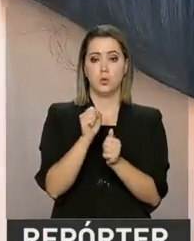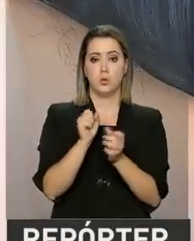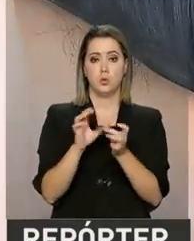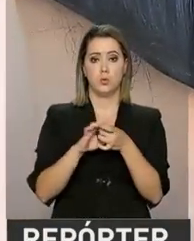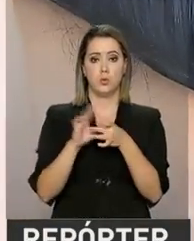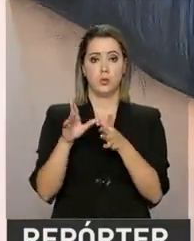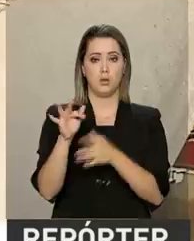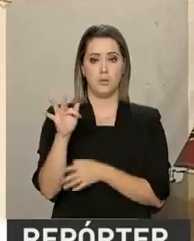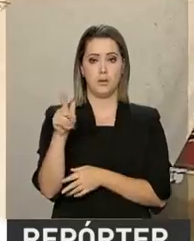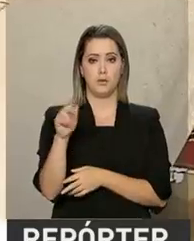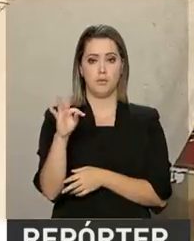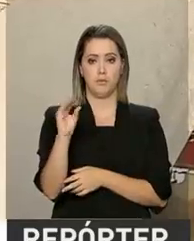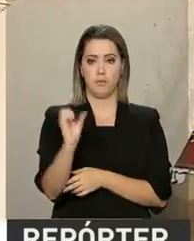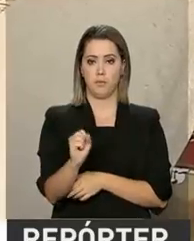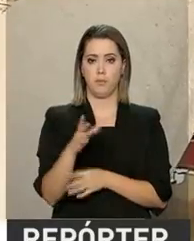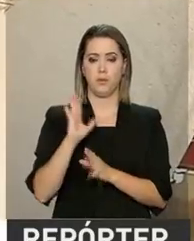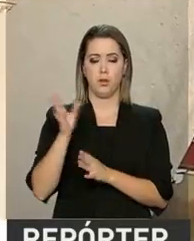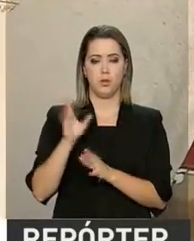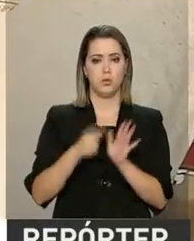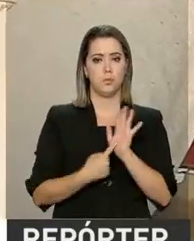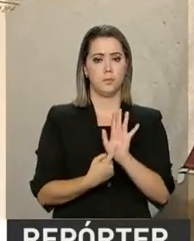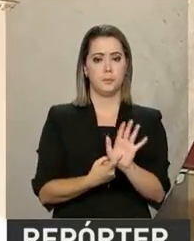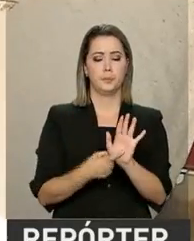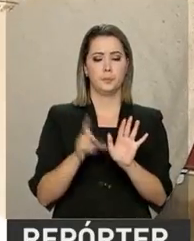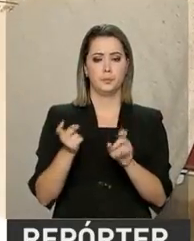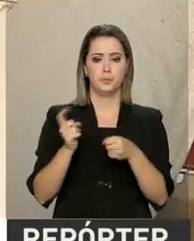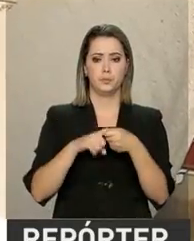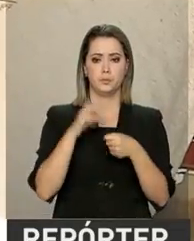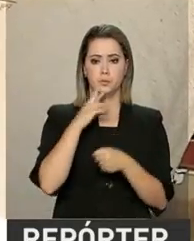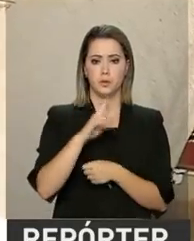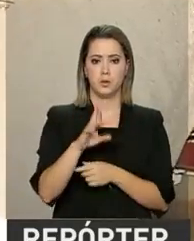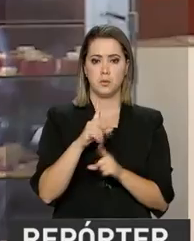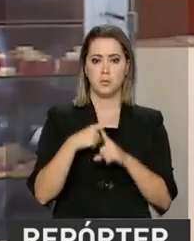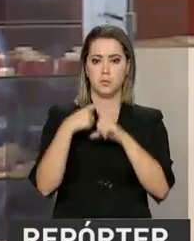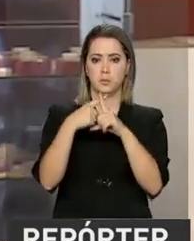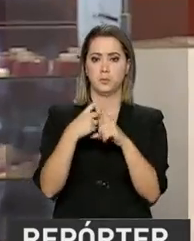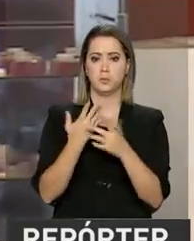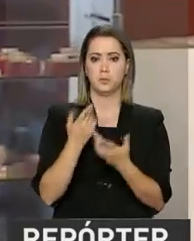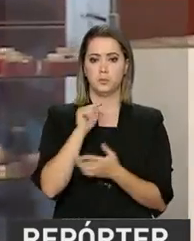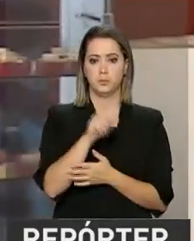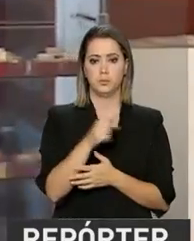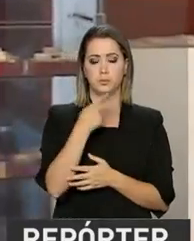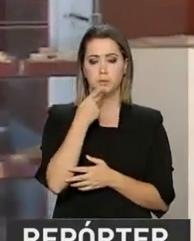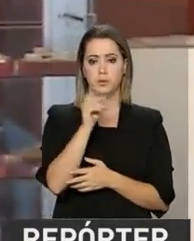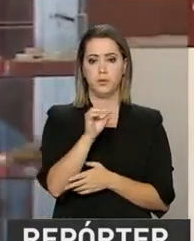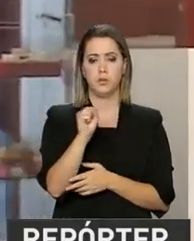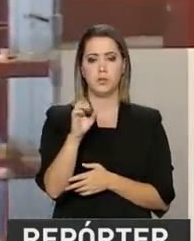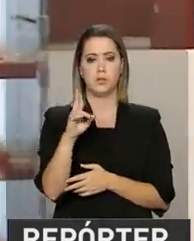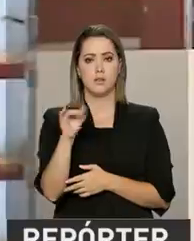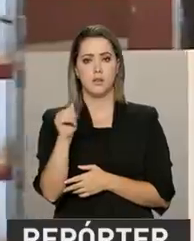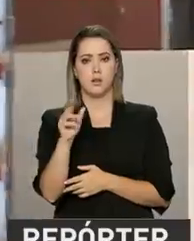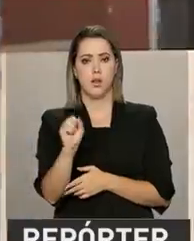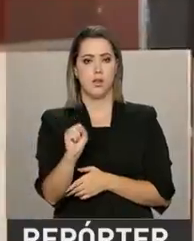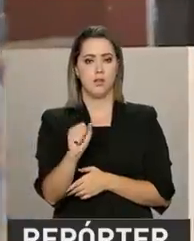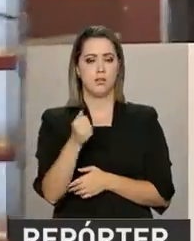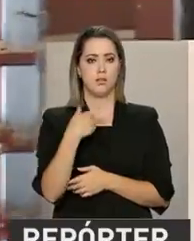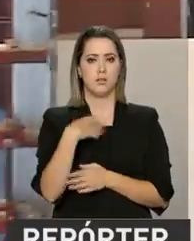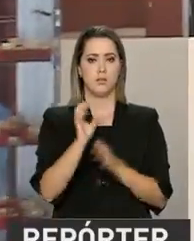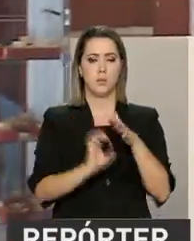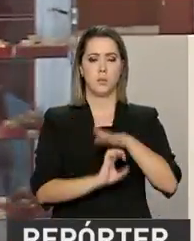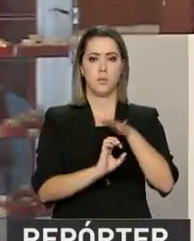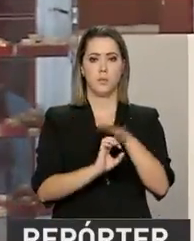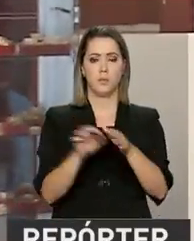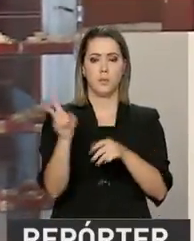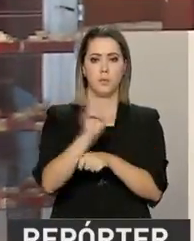do FGTS já vem mostrando resultado nas vendas segundo a Serasa Experian empresa